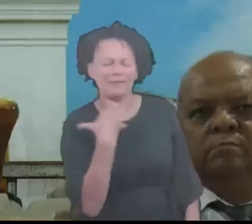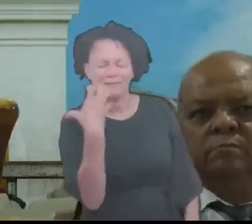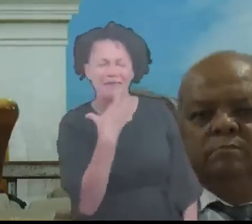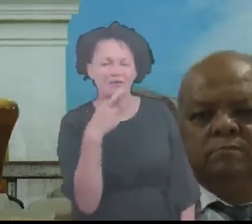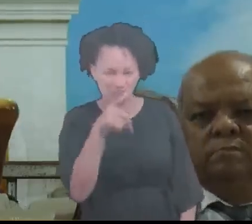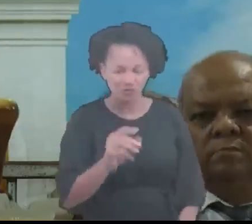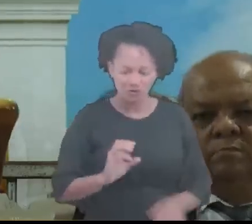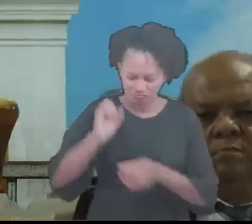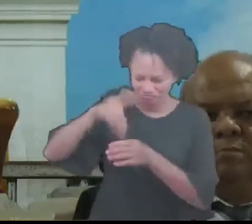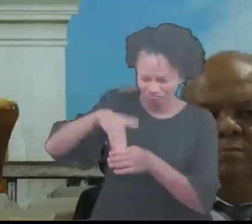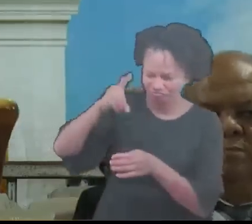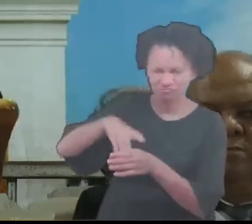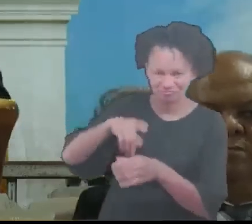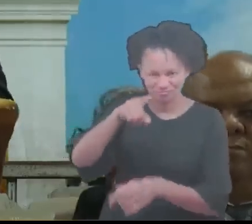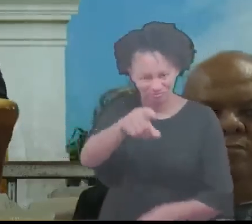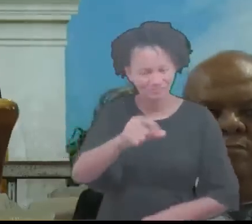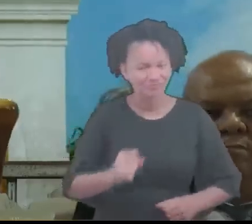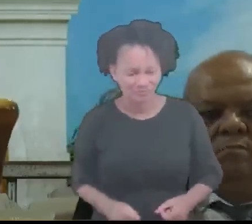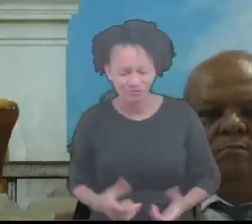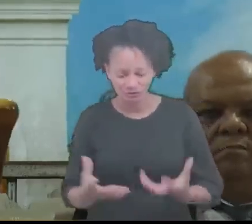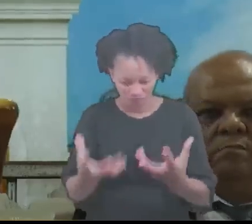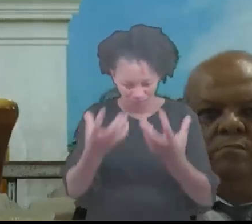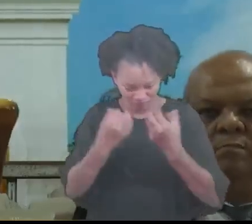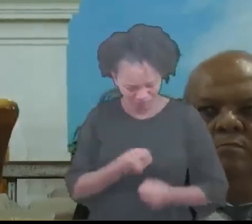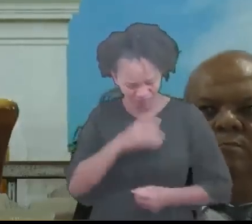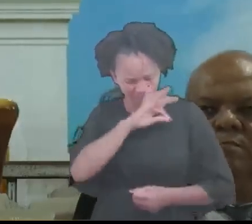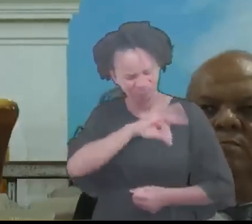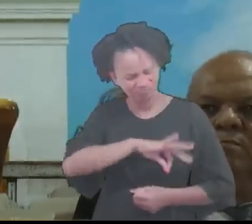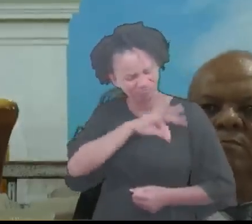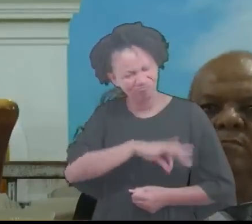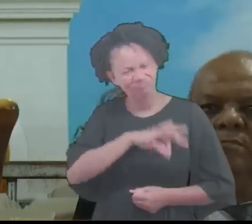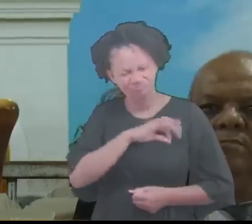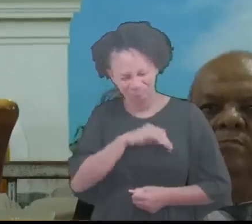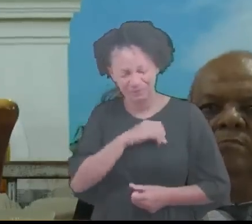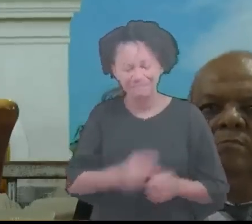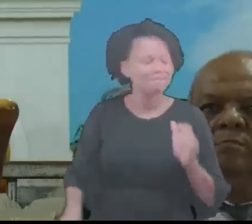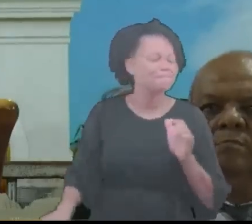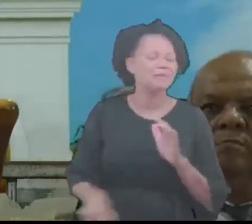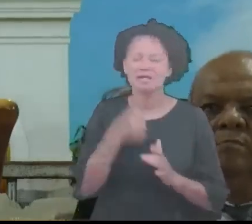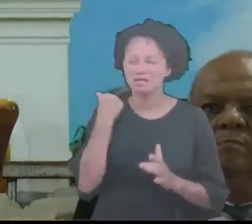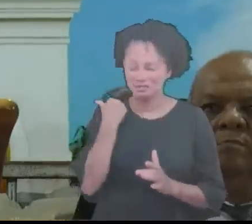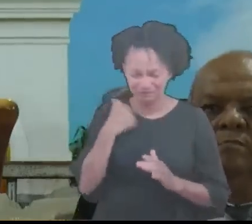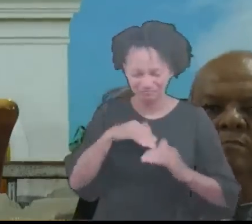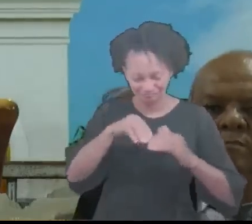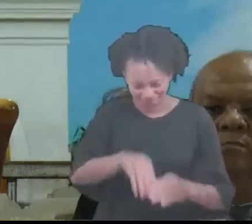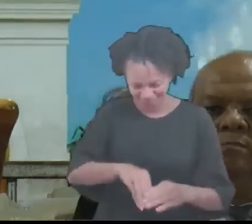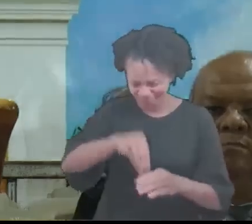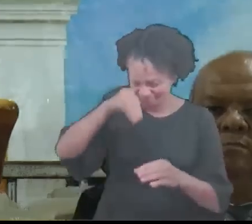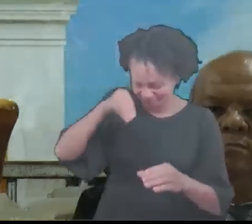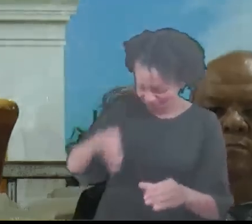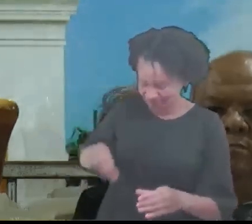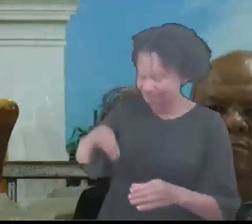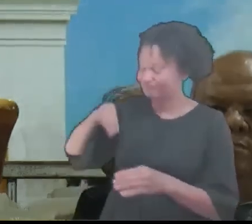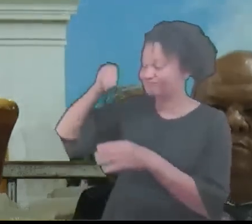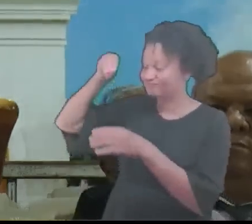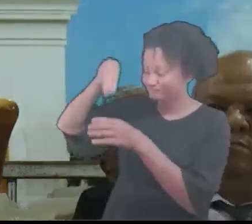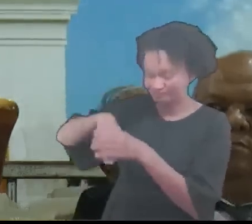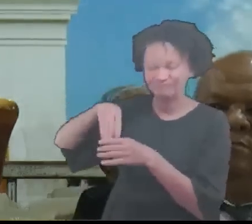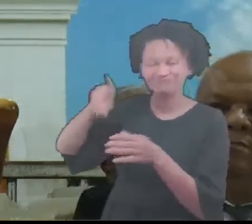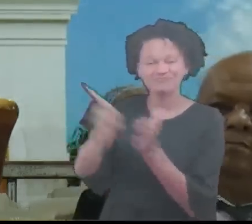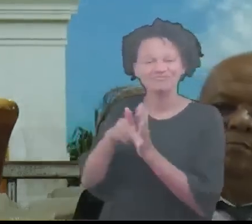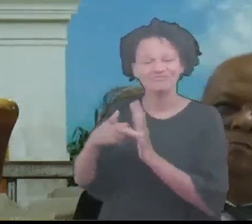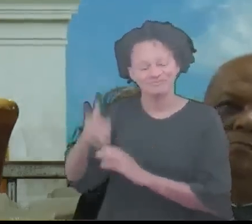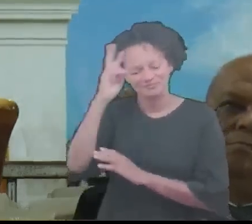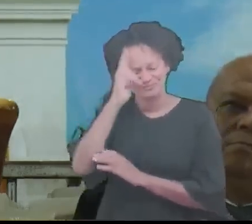que é dizimista, você que recebe o seu salário, e a primeira coisa que separa é o dízimo do Senhor,